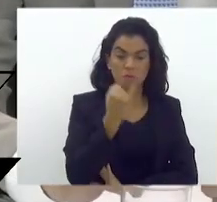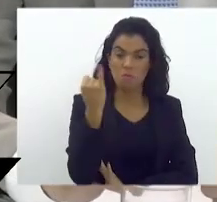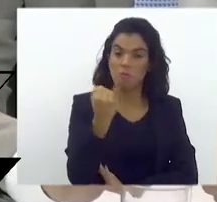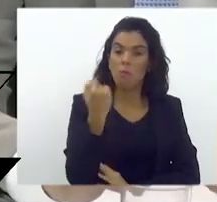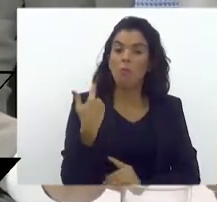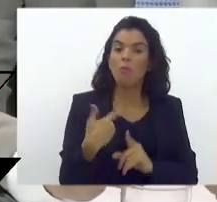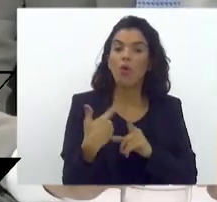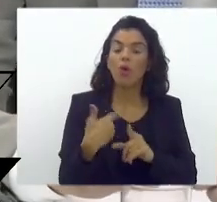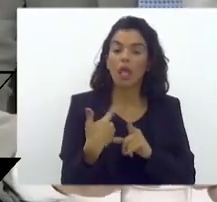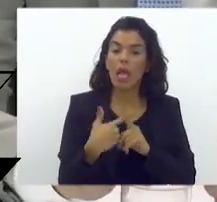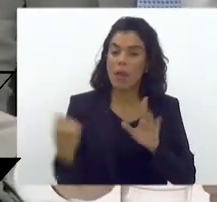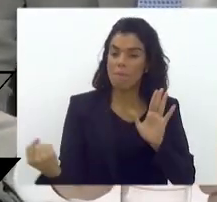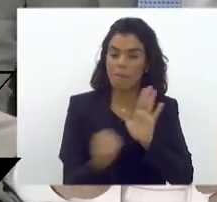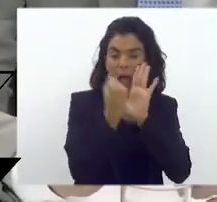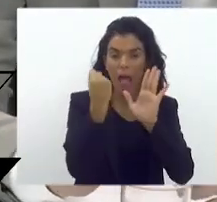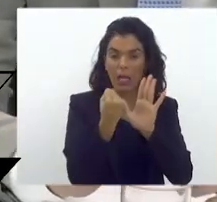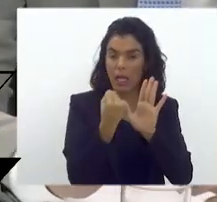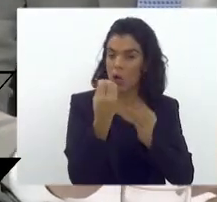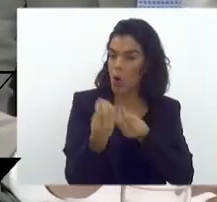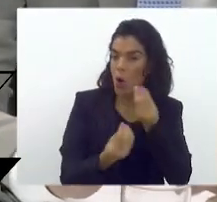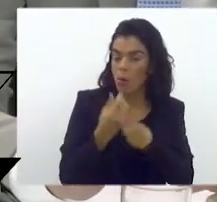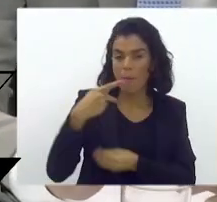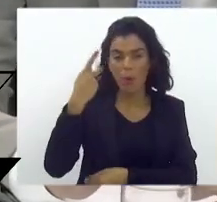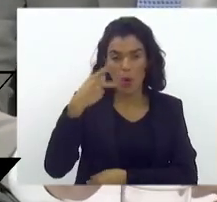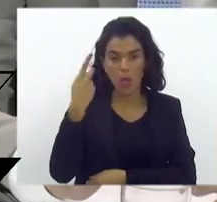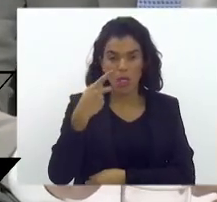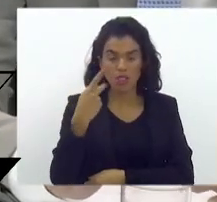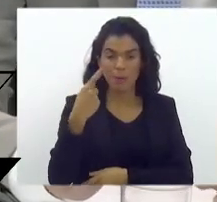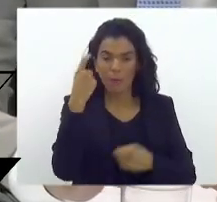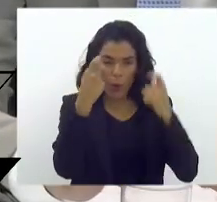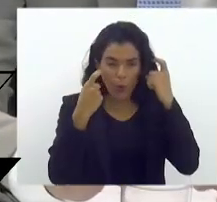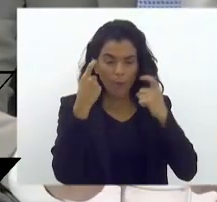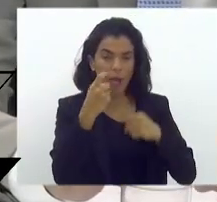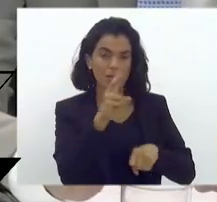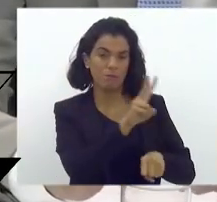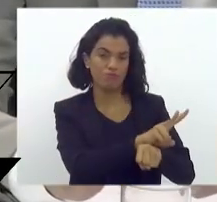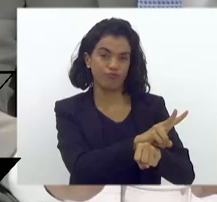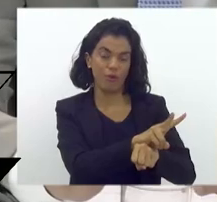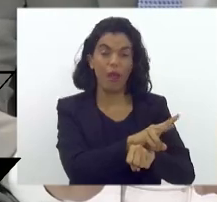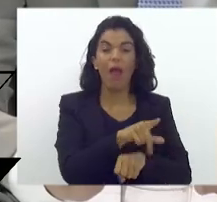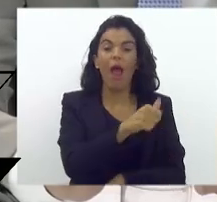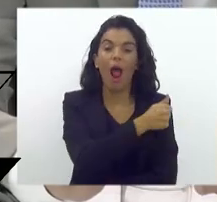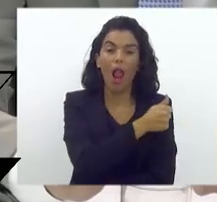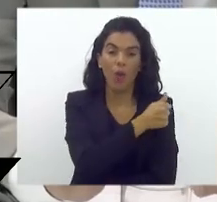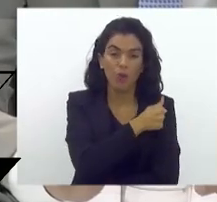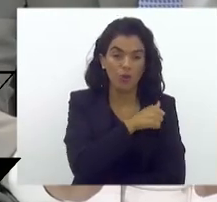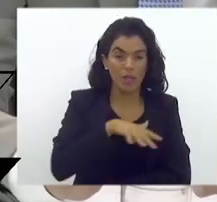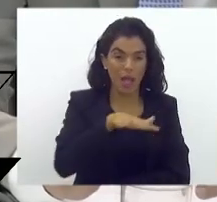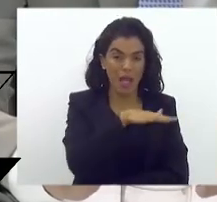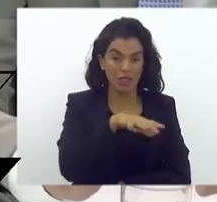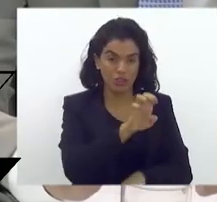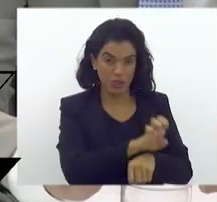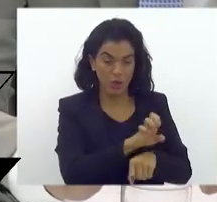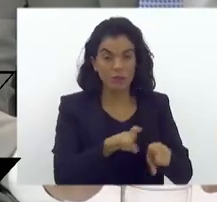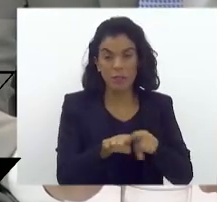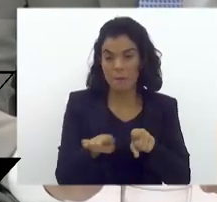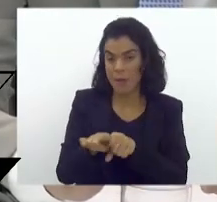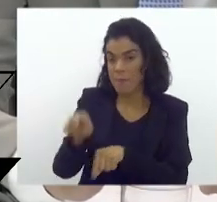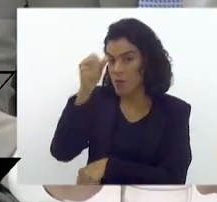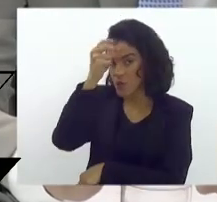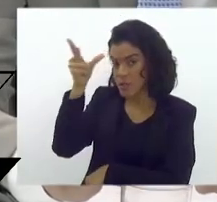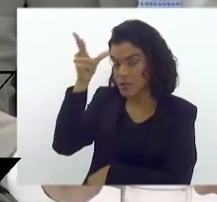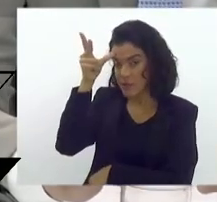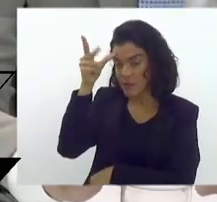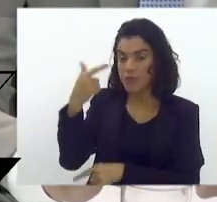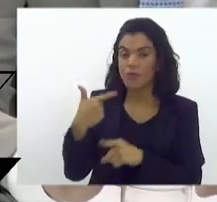a posição política dessa casa na proteção dos alunos, não só da rede estadual, mas da rede municipal também.